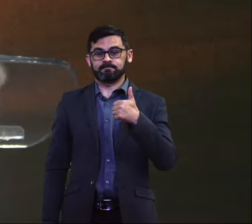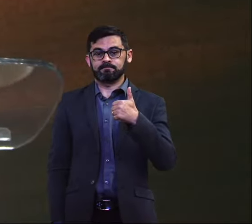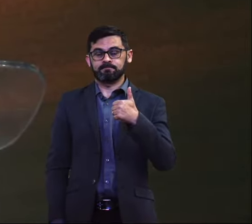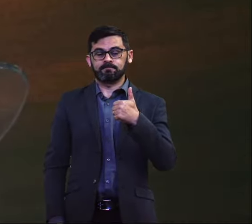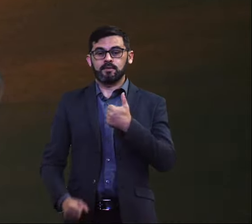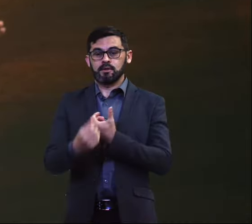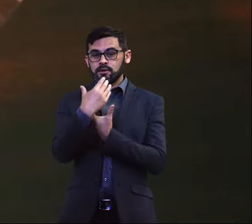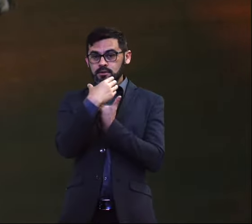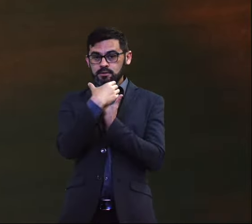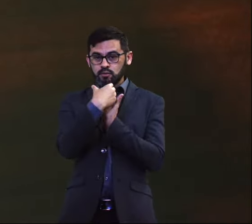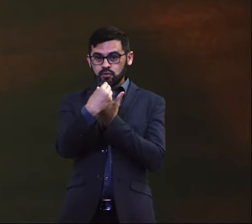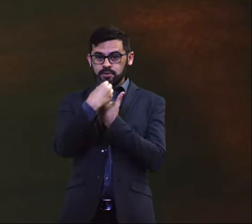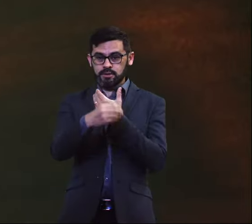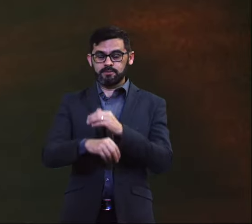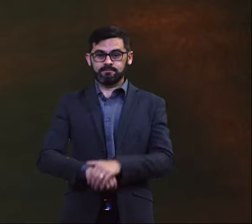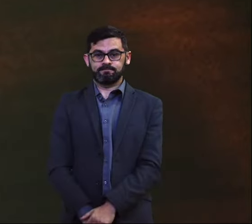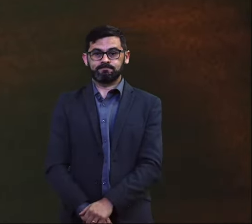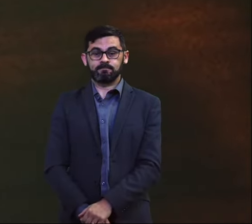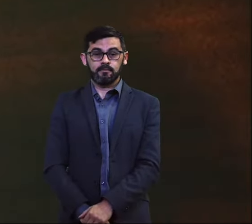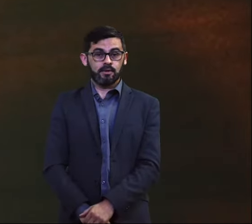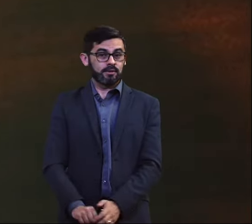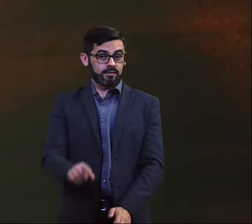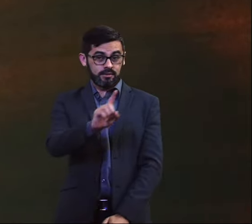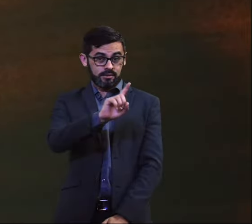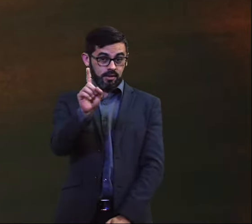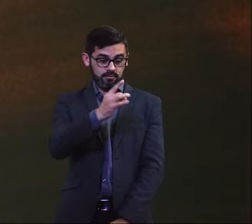repita comigo assim: não temas.